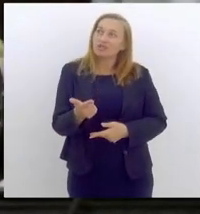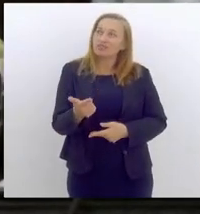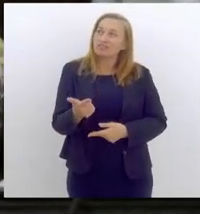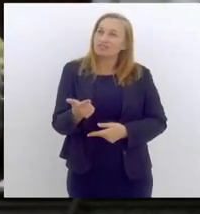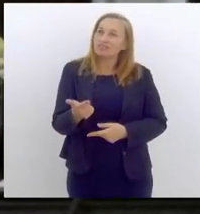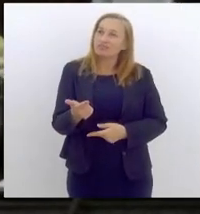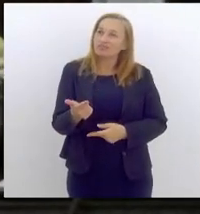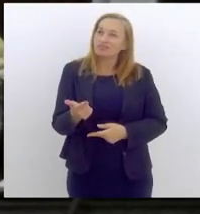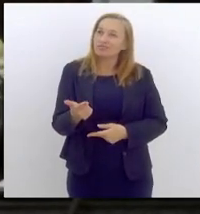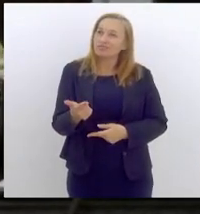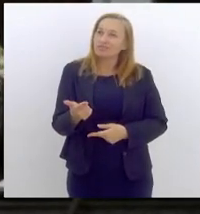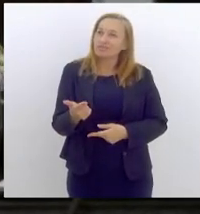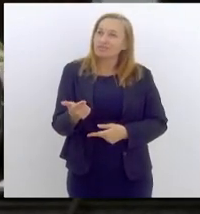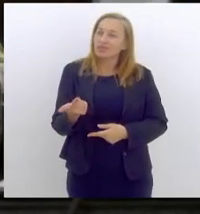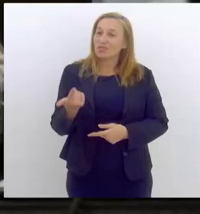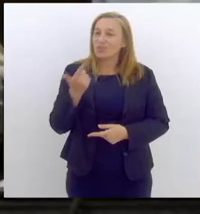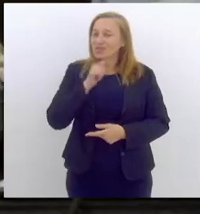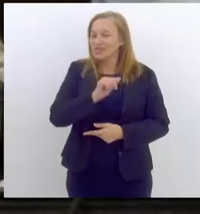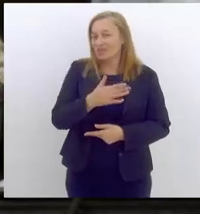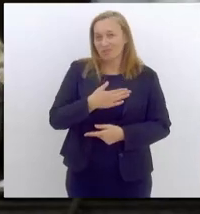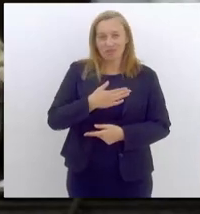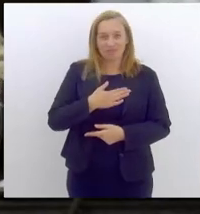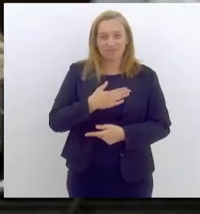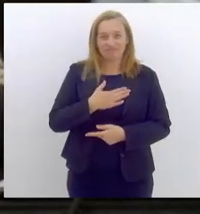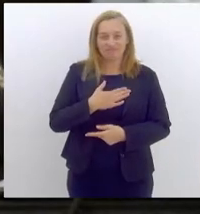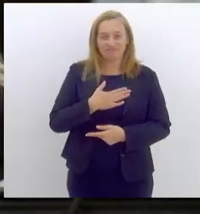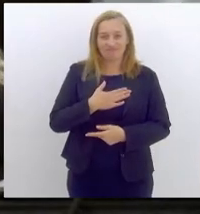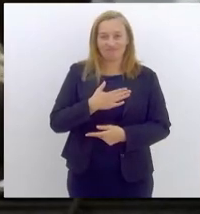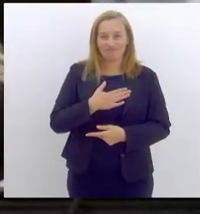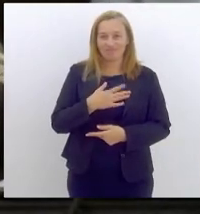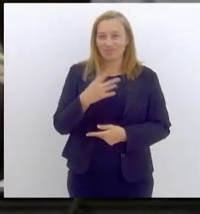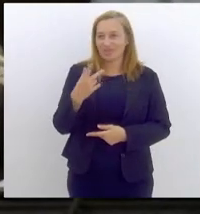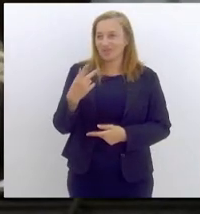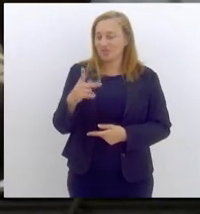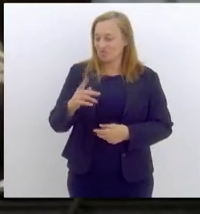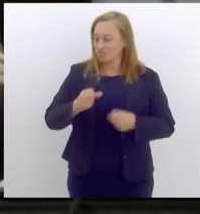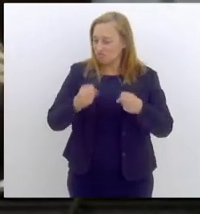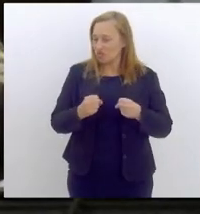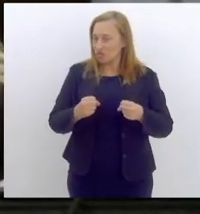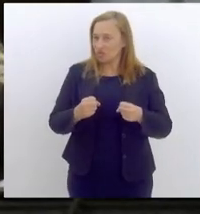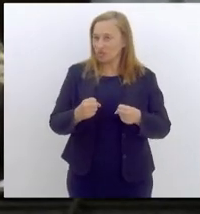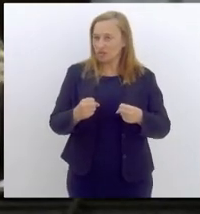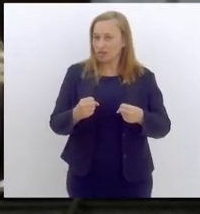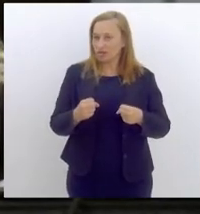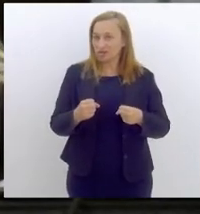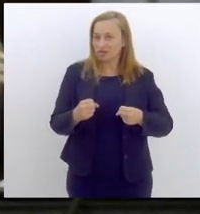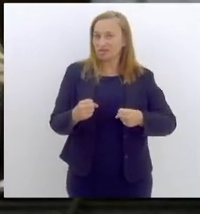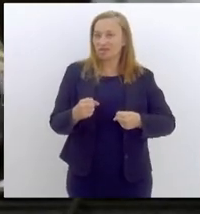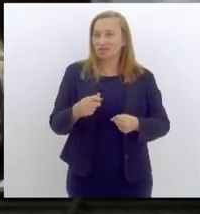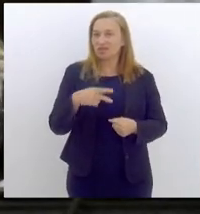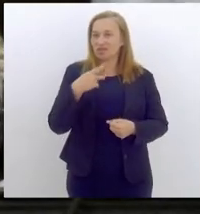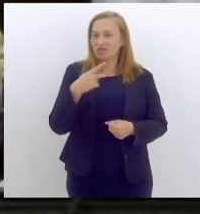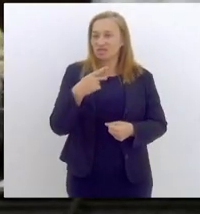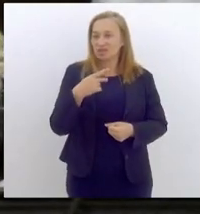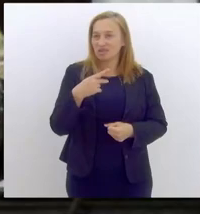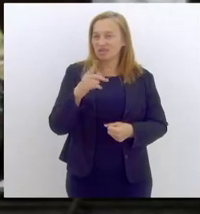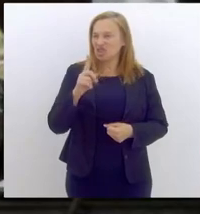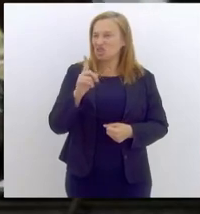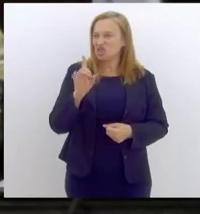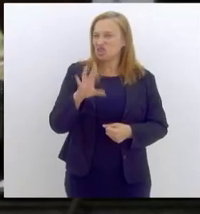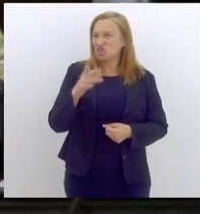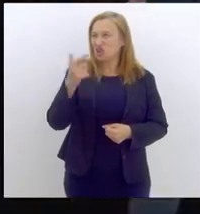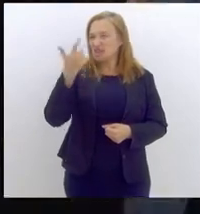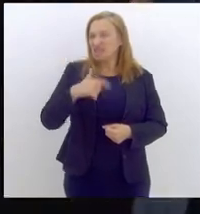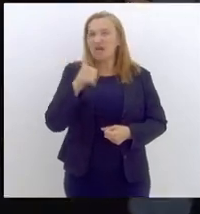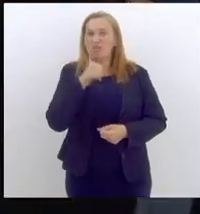você me cativou. Você me cativou com a sua posição, com a sua postura. Não é só ser mulher,